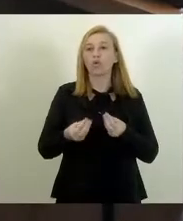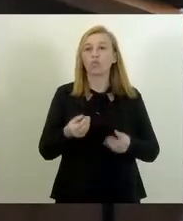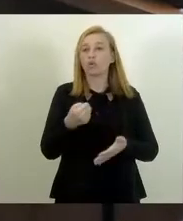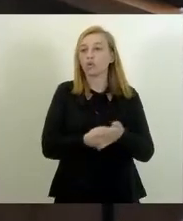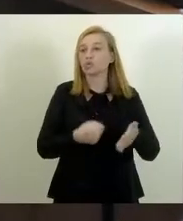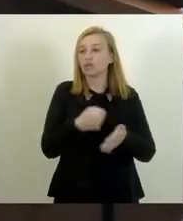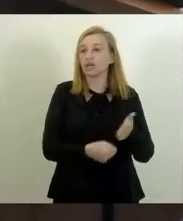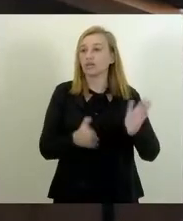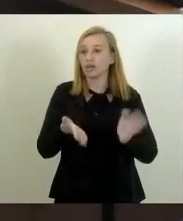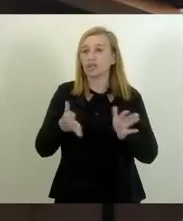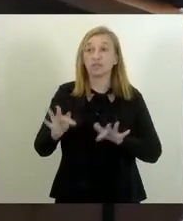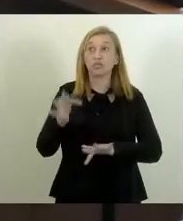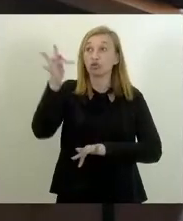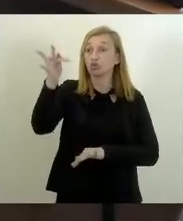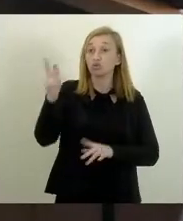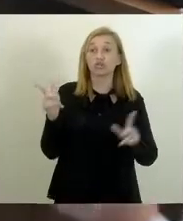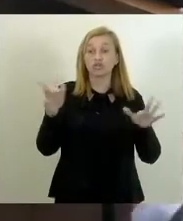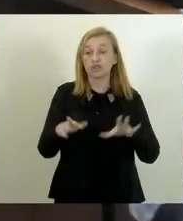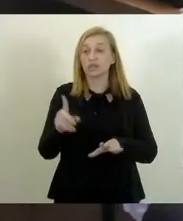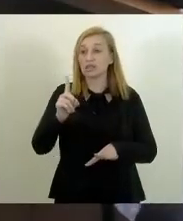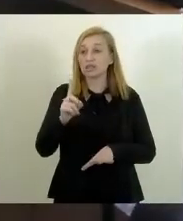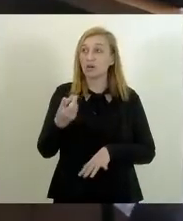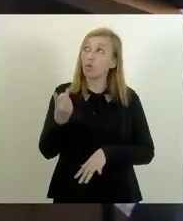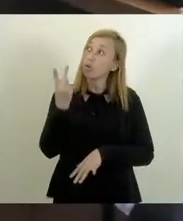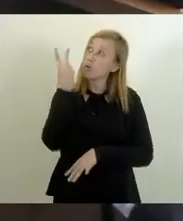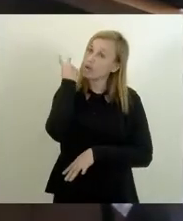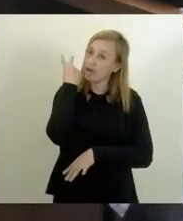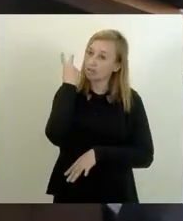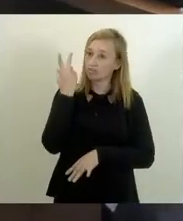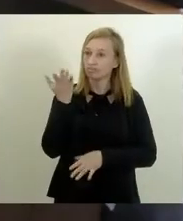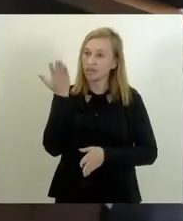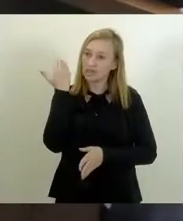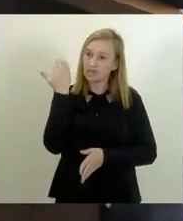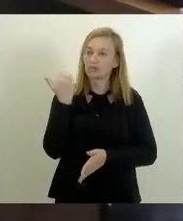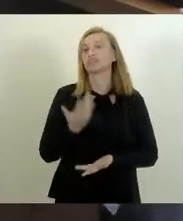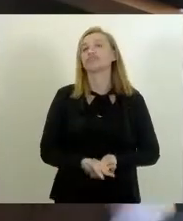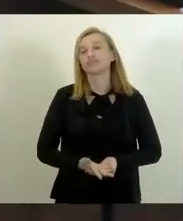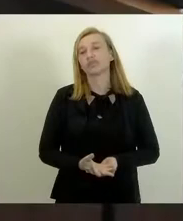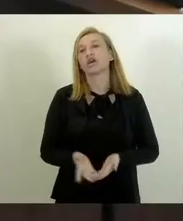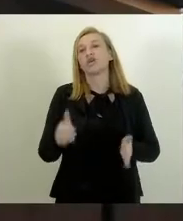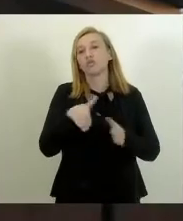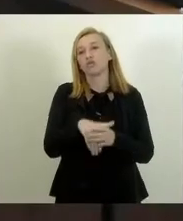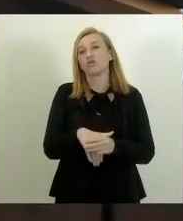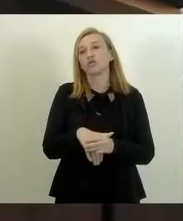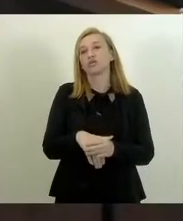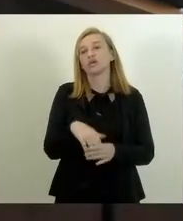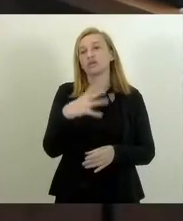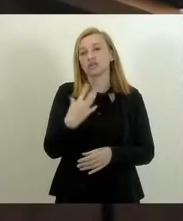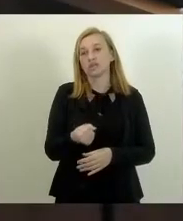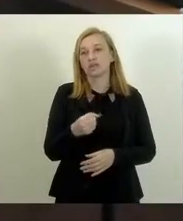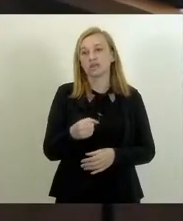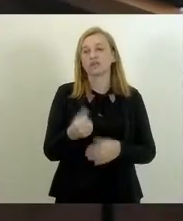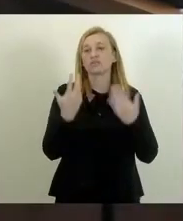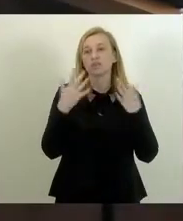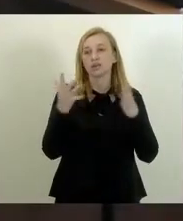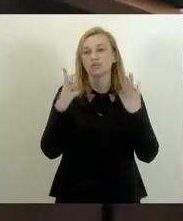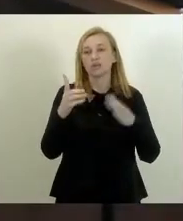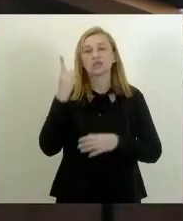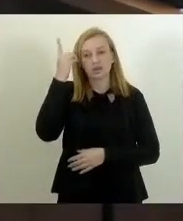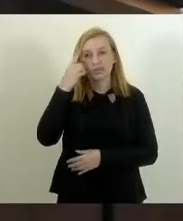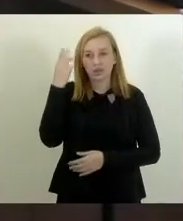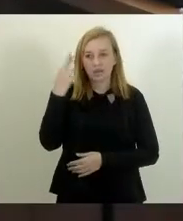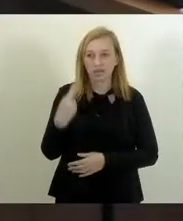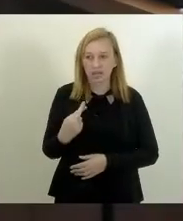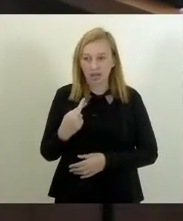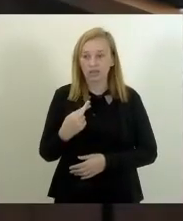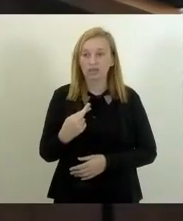presente por um futuro diferente sem olhar o passado. Então, reitero o voto favorável e saúdo a deputada Renata Souza